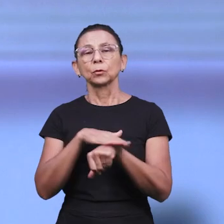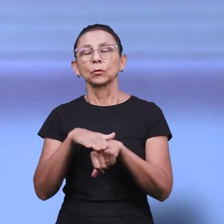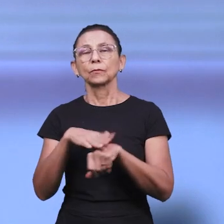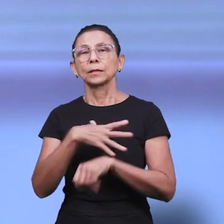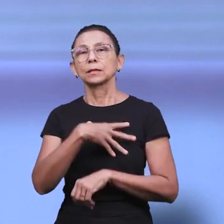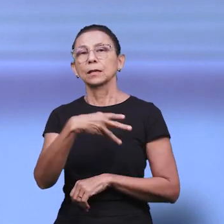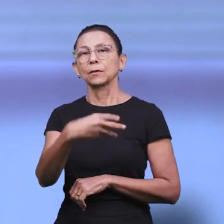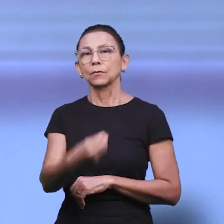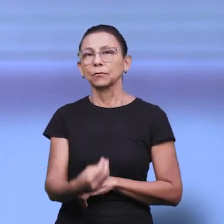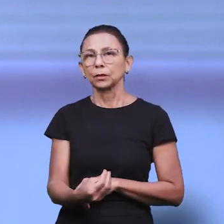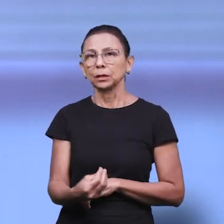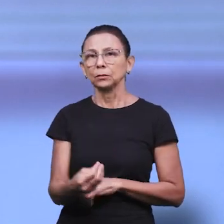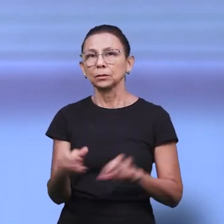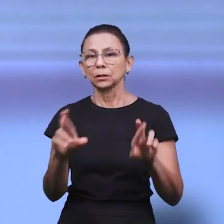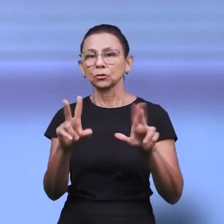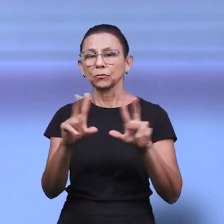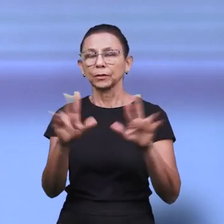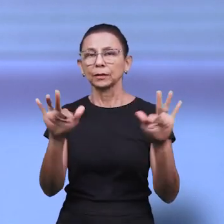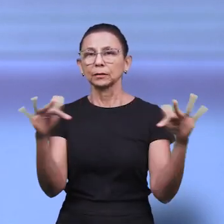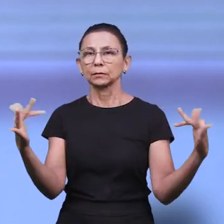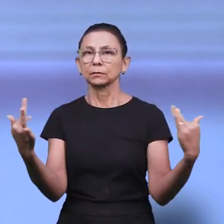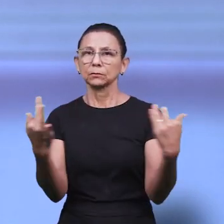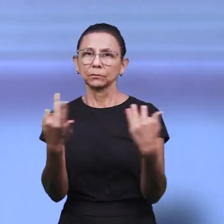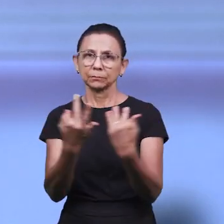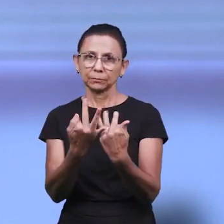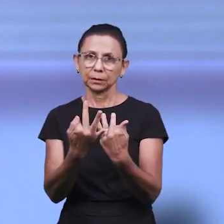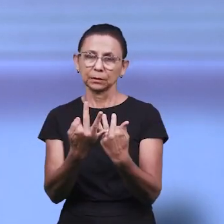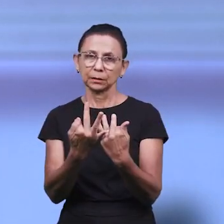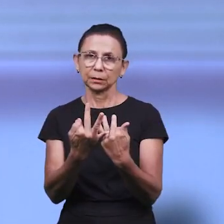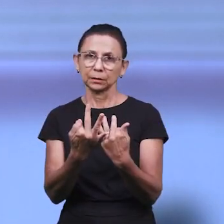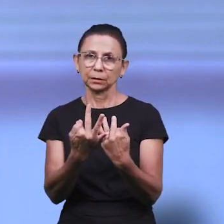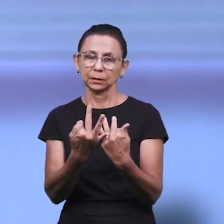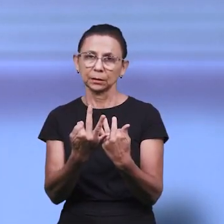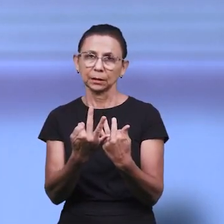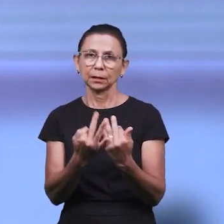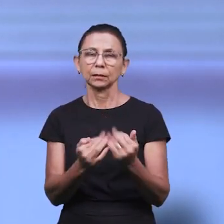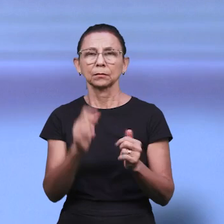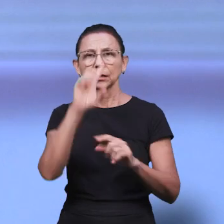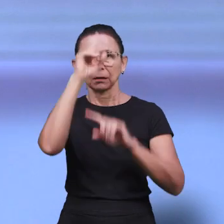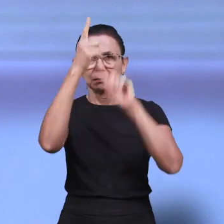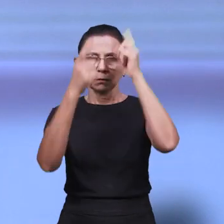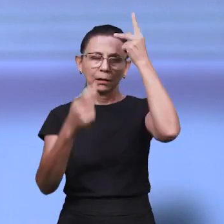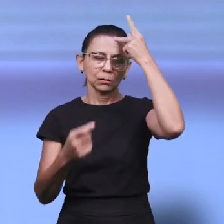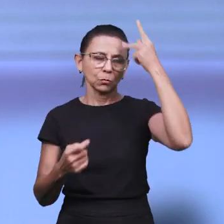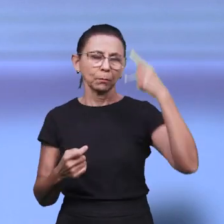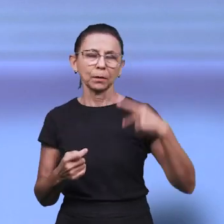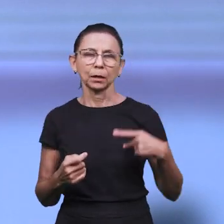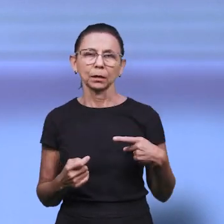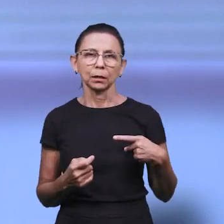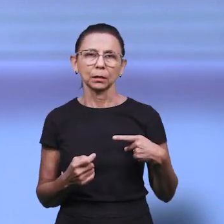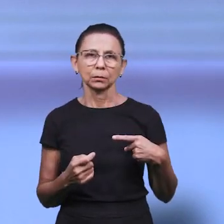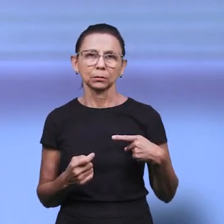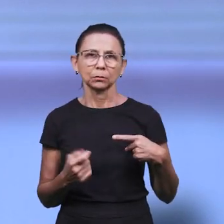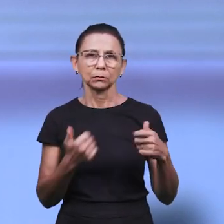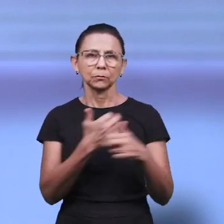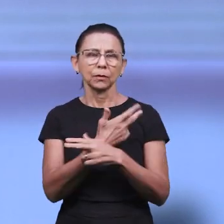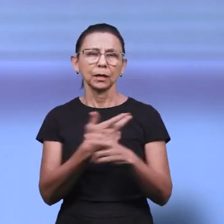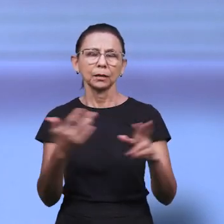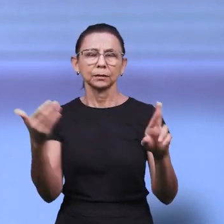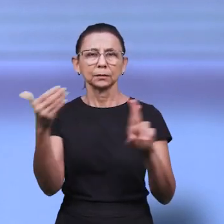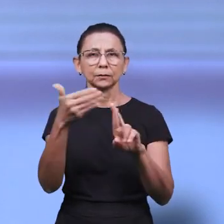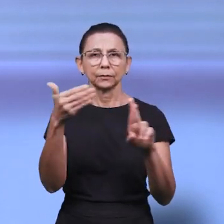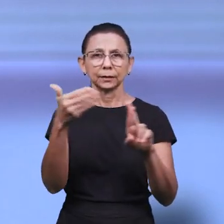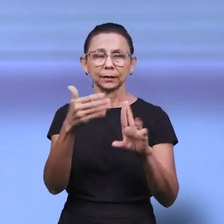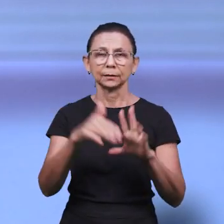respeito das diferentes configurações familiares que foram sendo criadas pelo homem, das diversas referências, para que eles